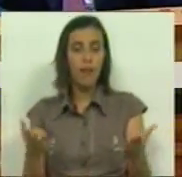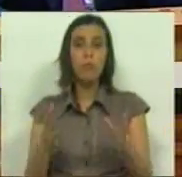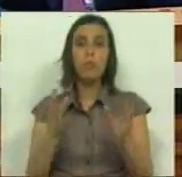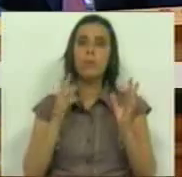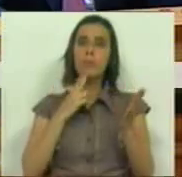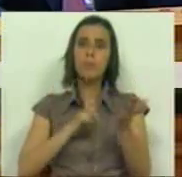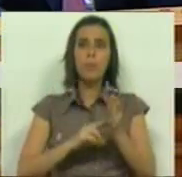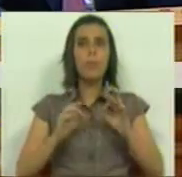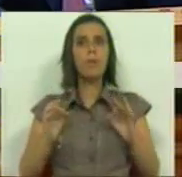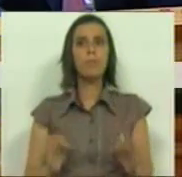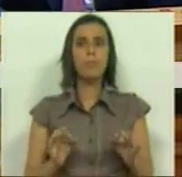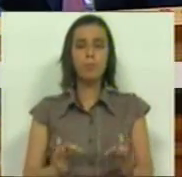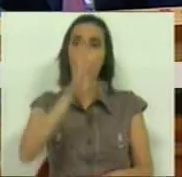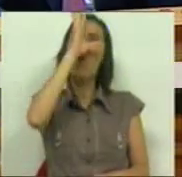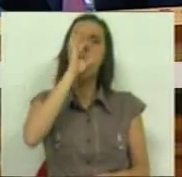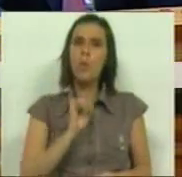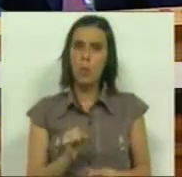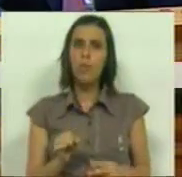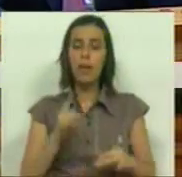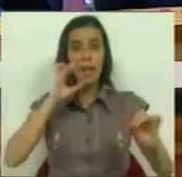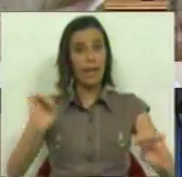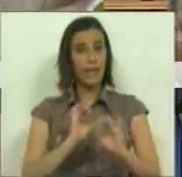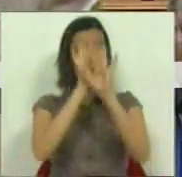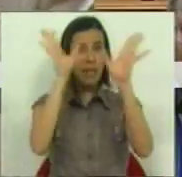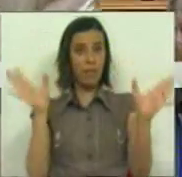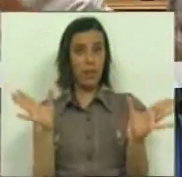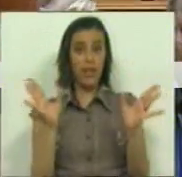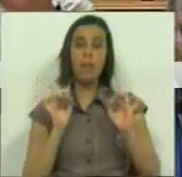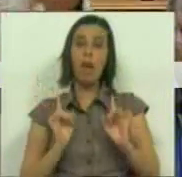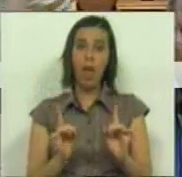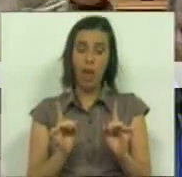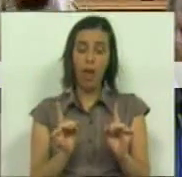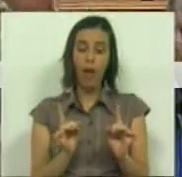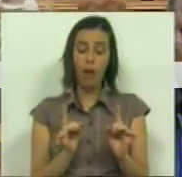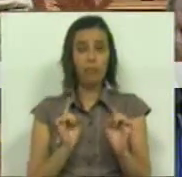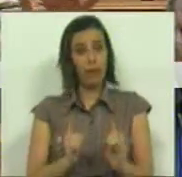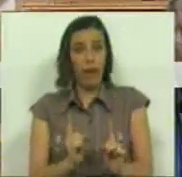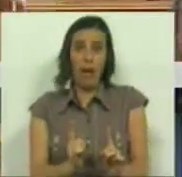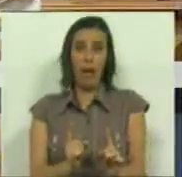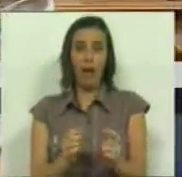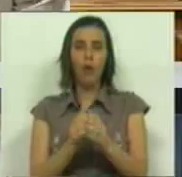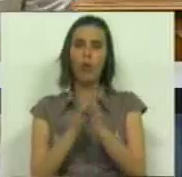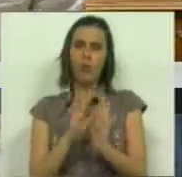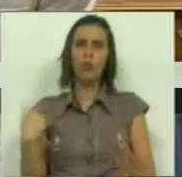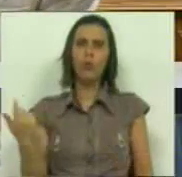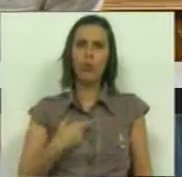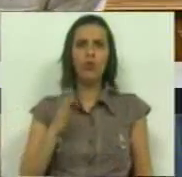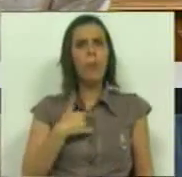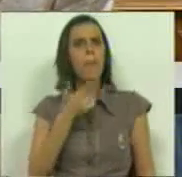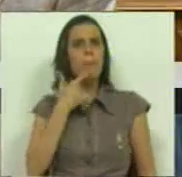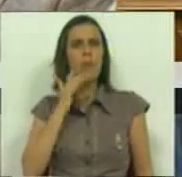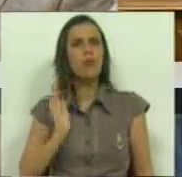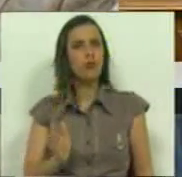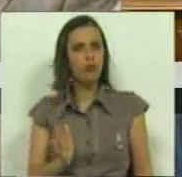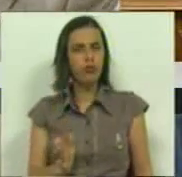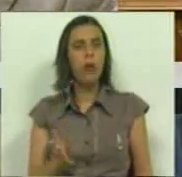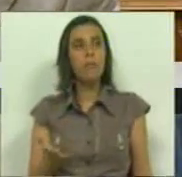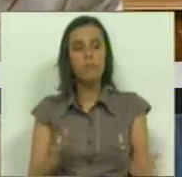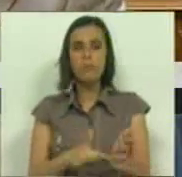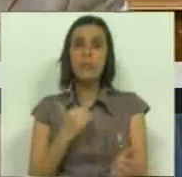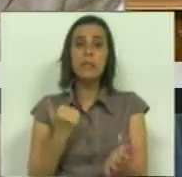No fundo, para o Governo, a clarificação é rigorosamente isto que todos já perceberam.